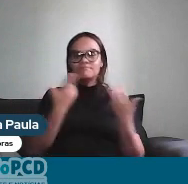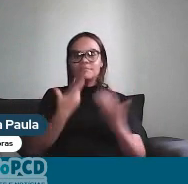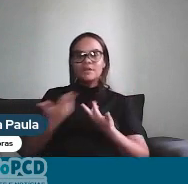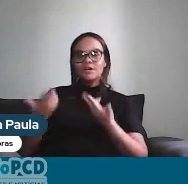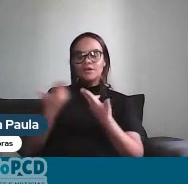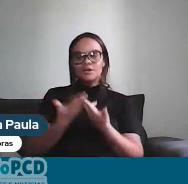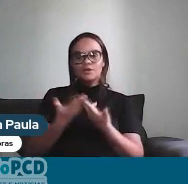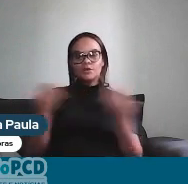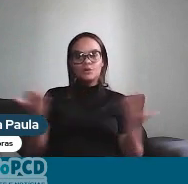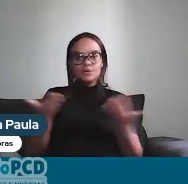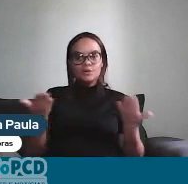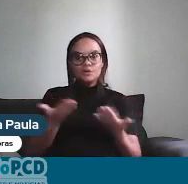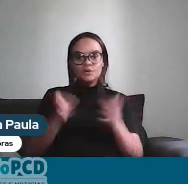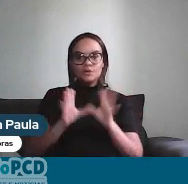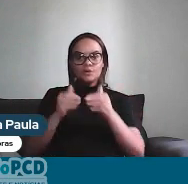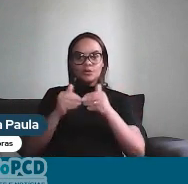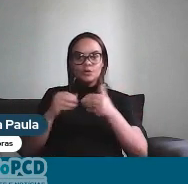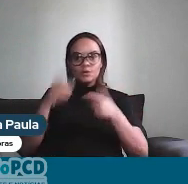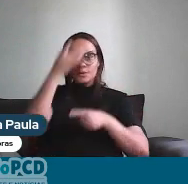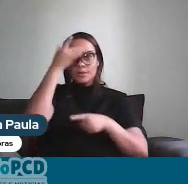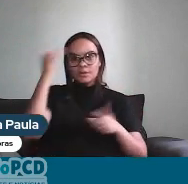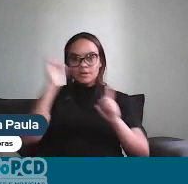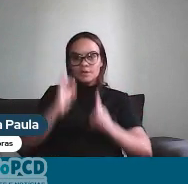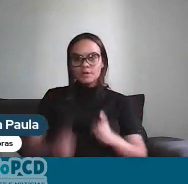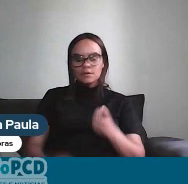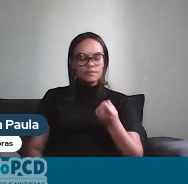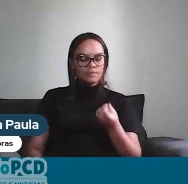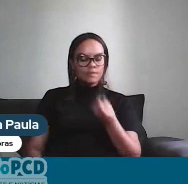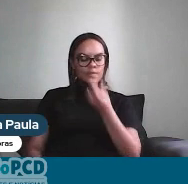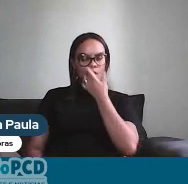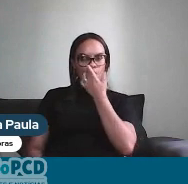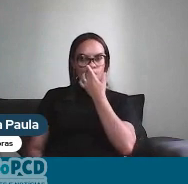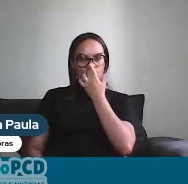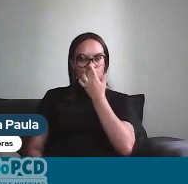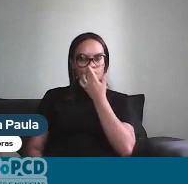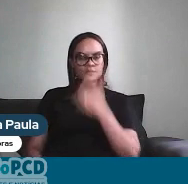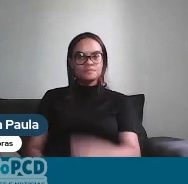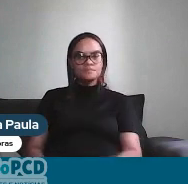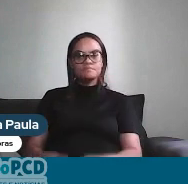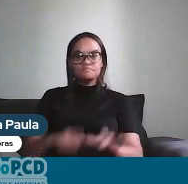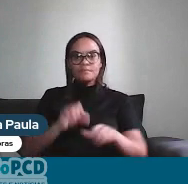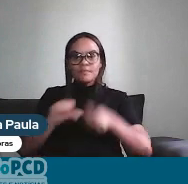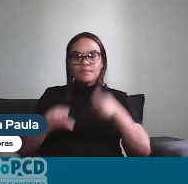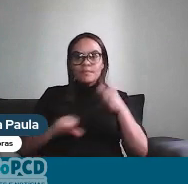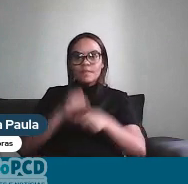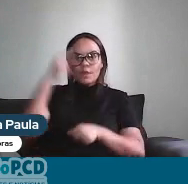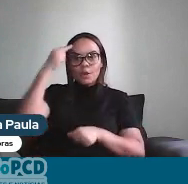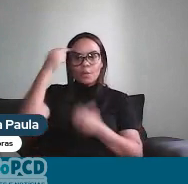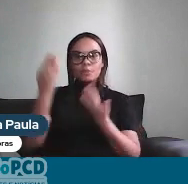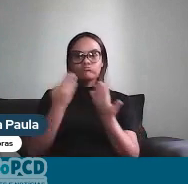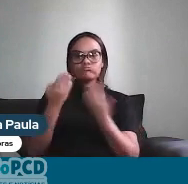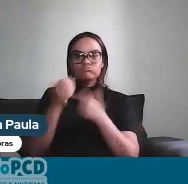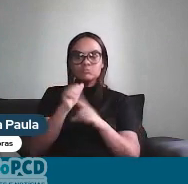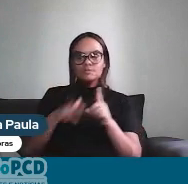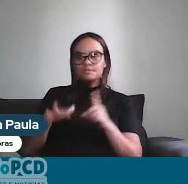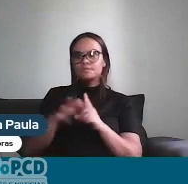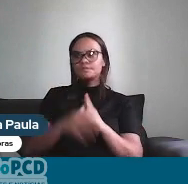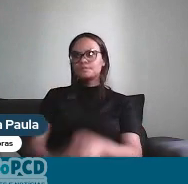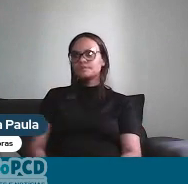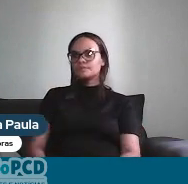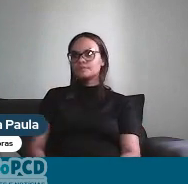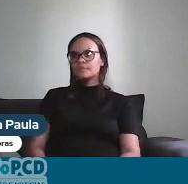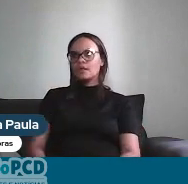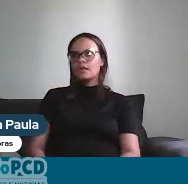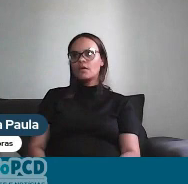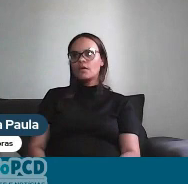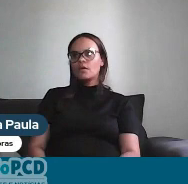temos hoje no conjunto das pessoas com deficiência, as pessoas com alterações psicossociais. E essas também